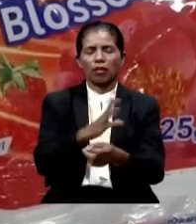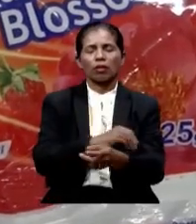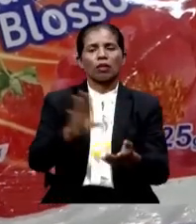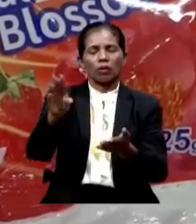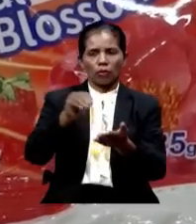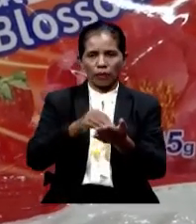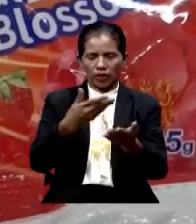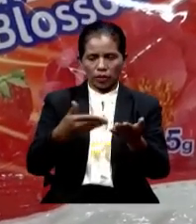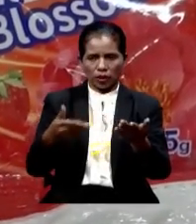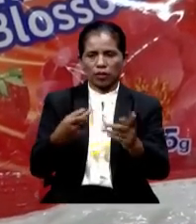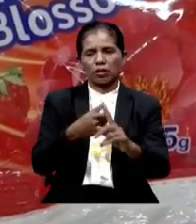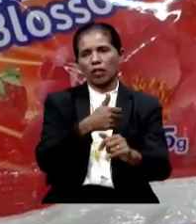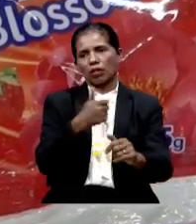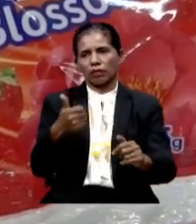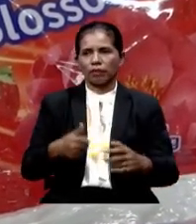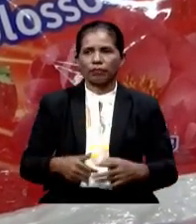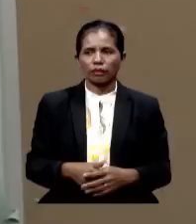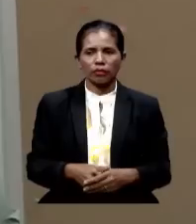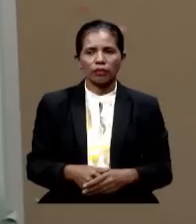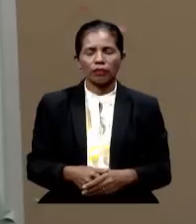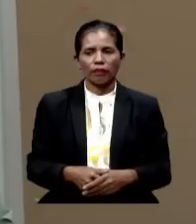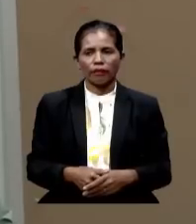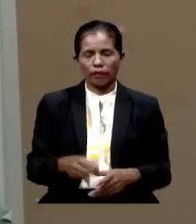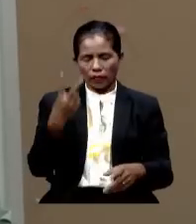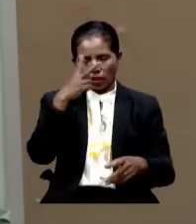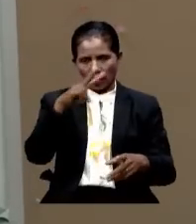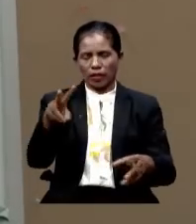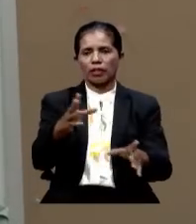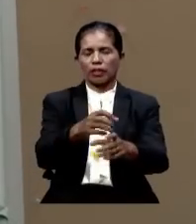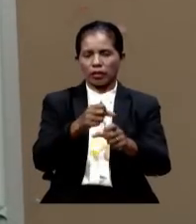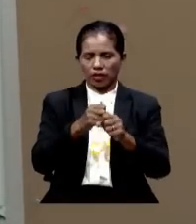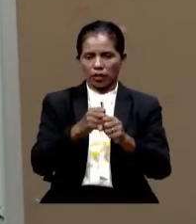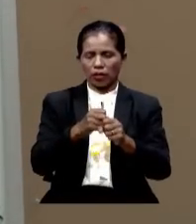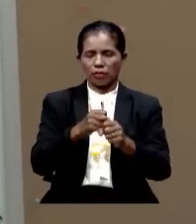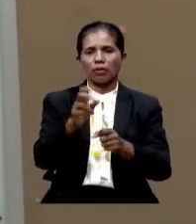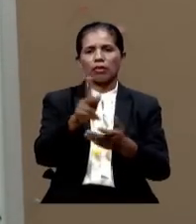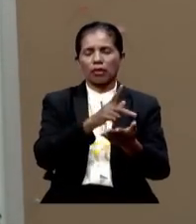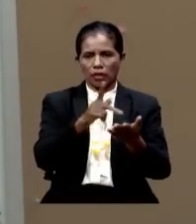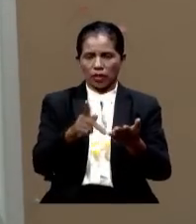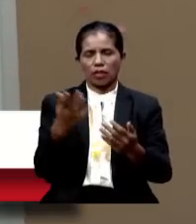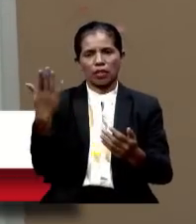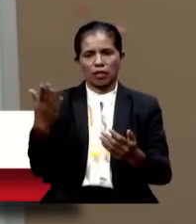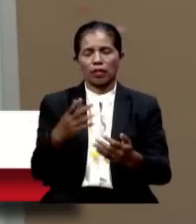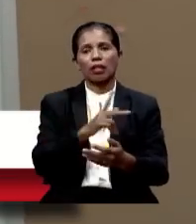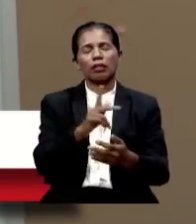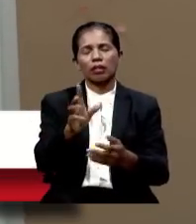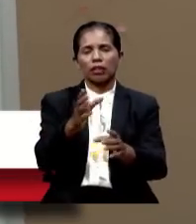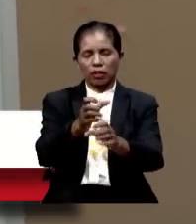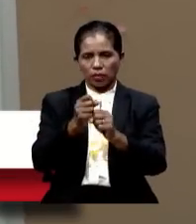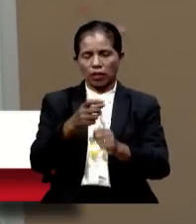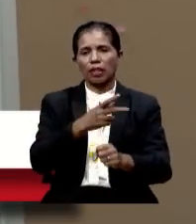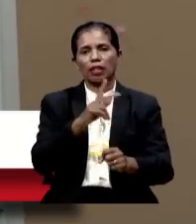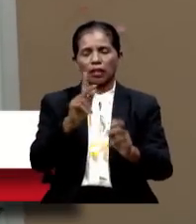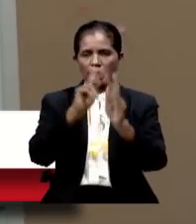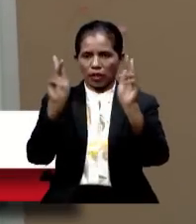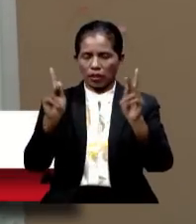manipulação do produto. É, jurídico Areona, e sim o que isso, né? E se halo